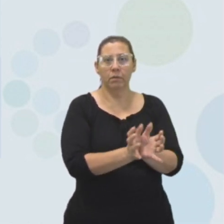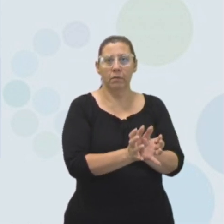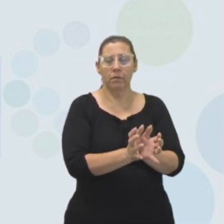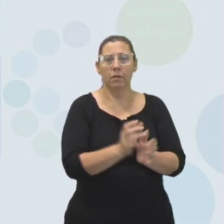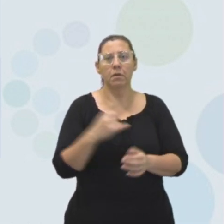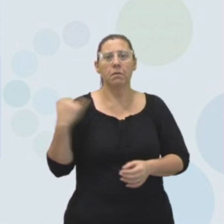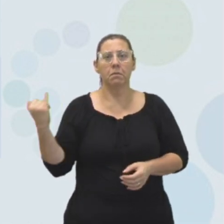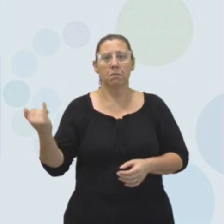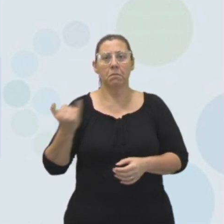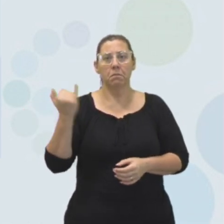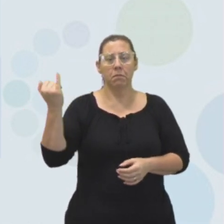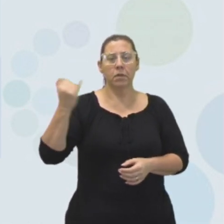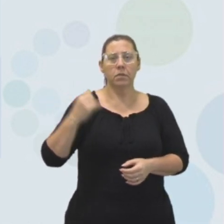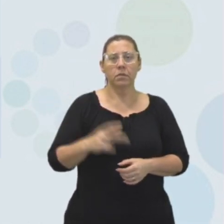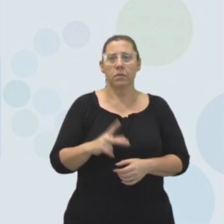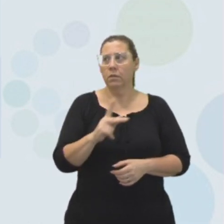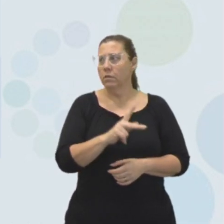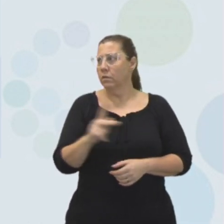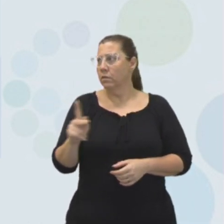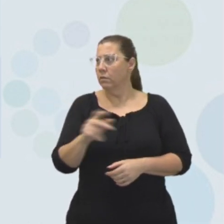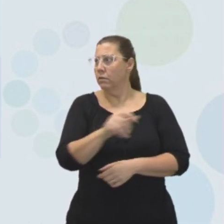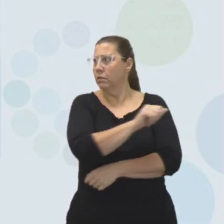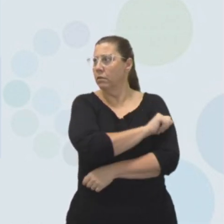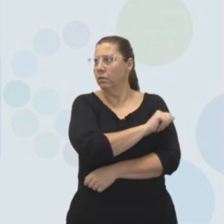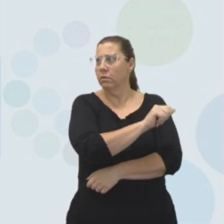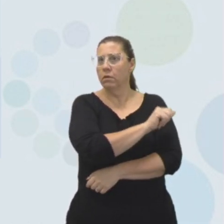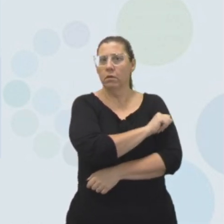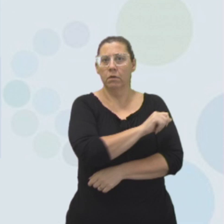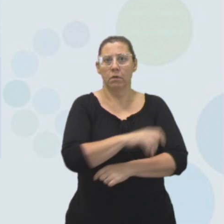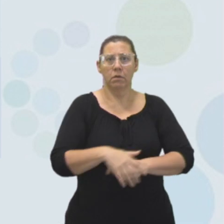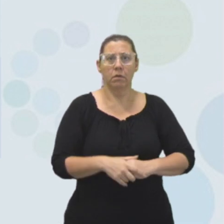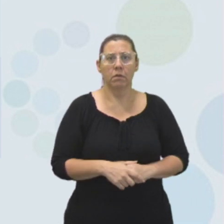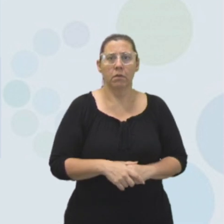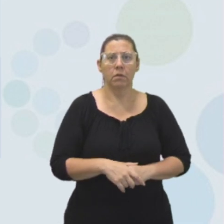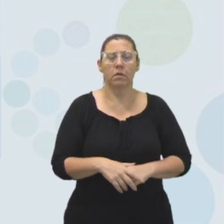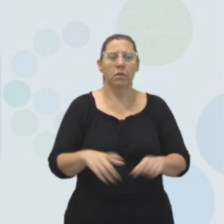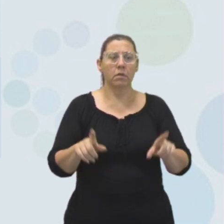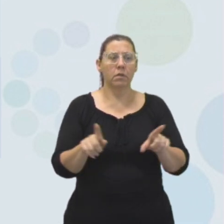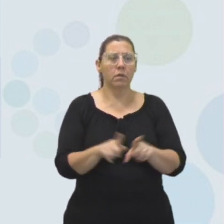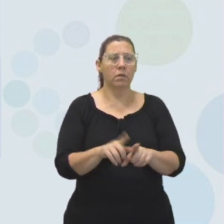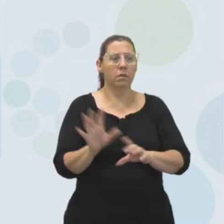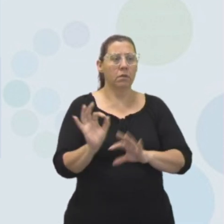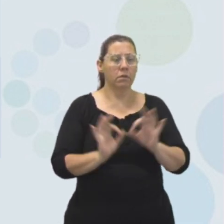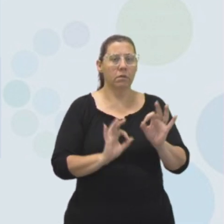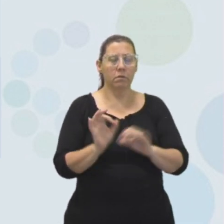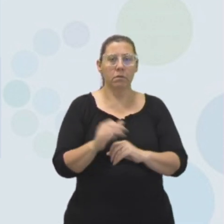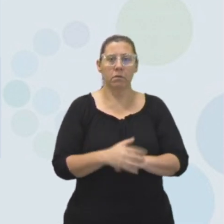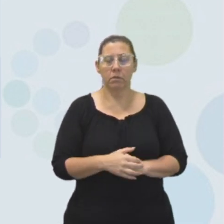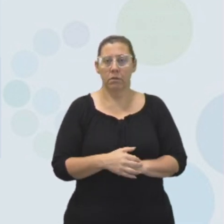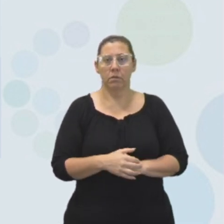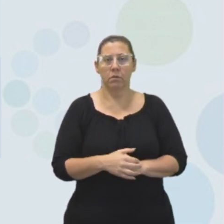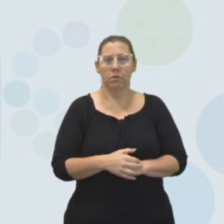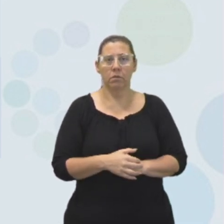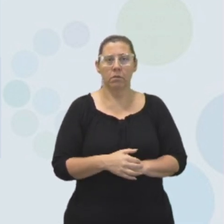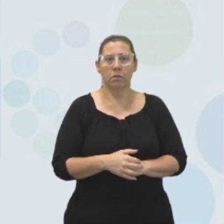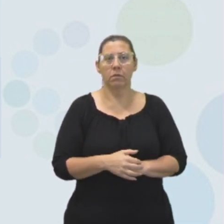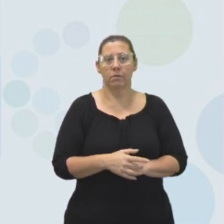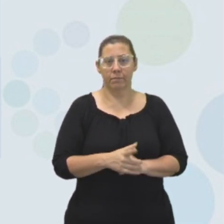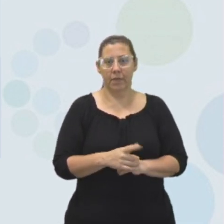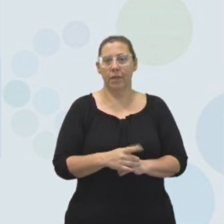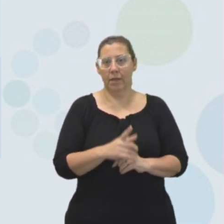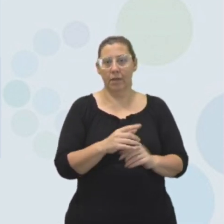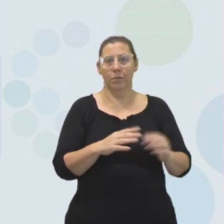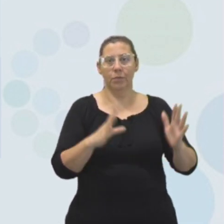importantíssimo, envolvendo professor, estudante e gestão, para a produção desses vídeos. Um exemplo, basicamente, nesse período que